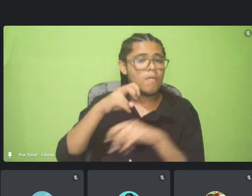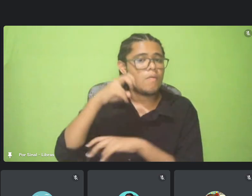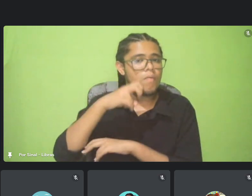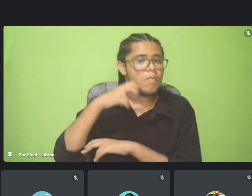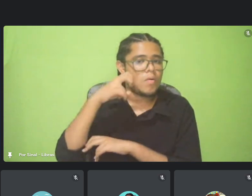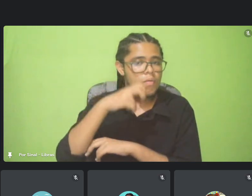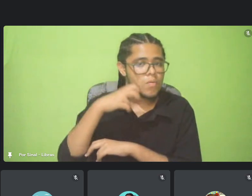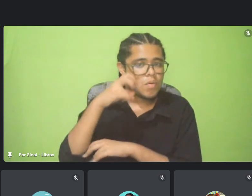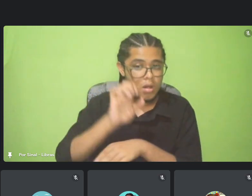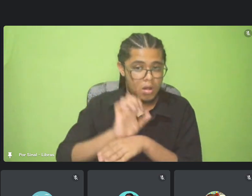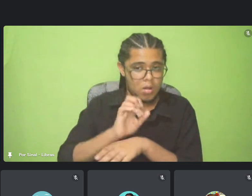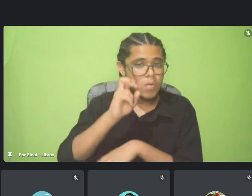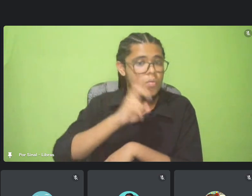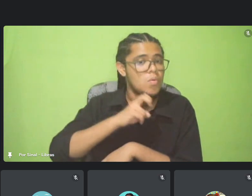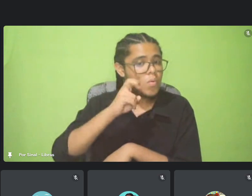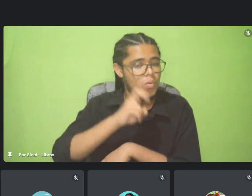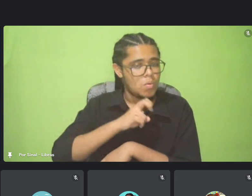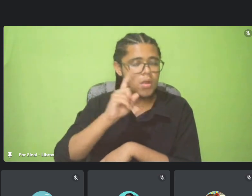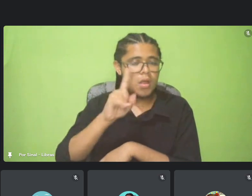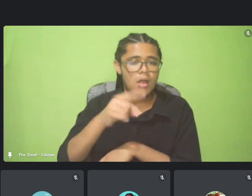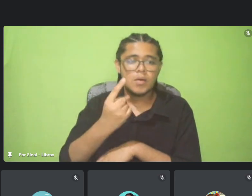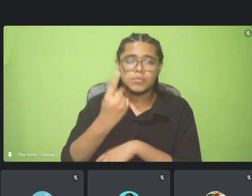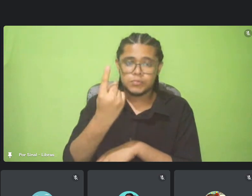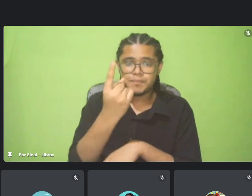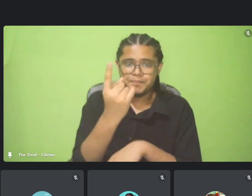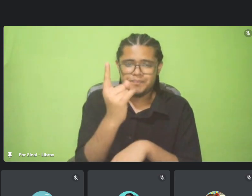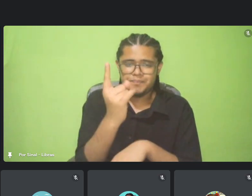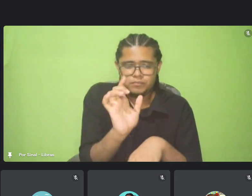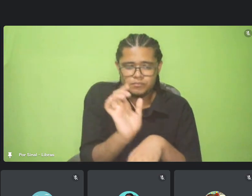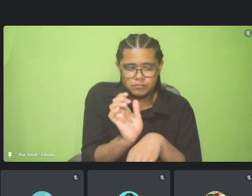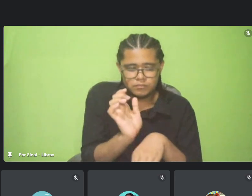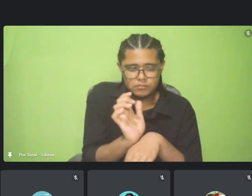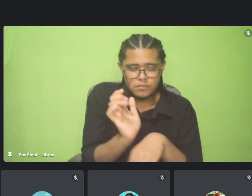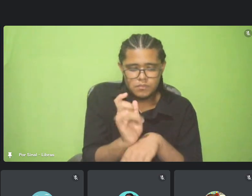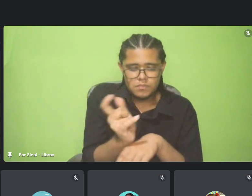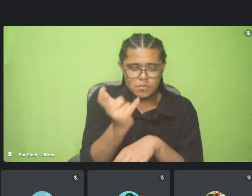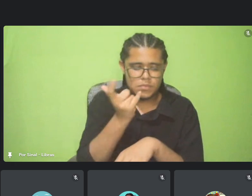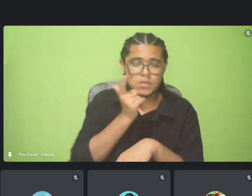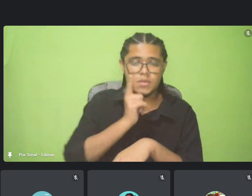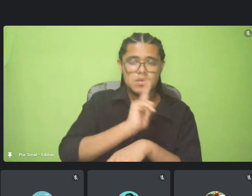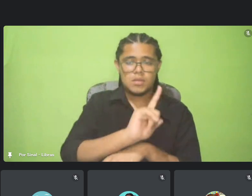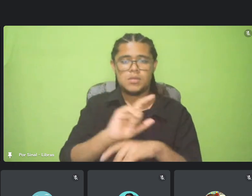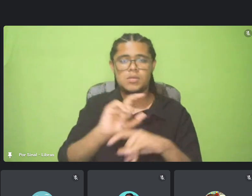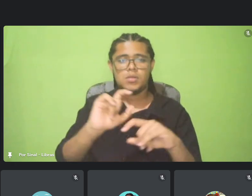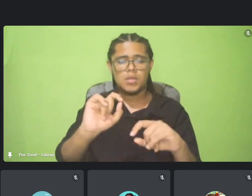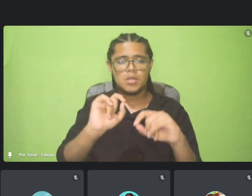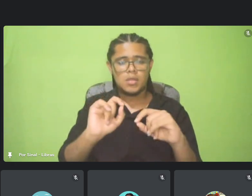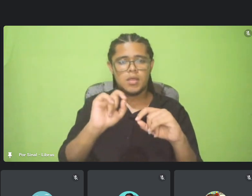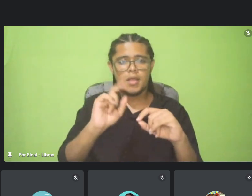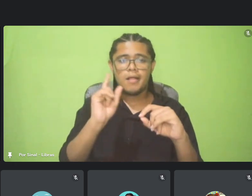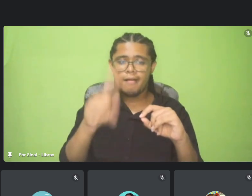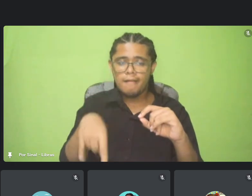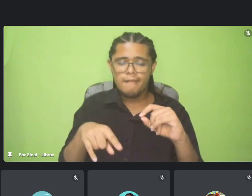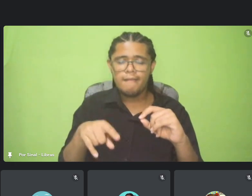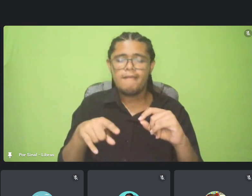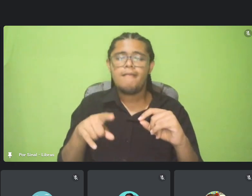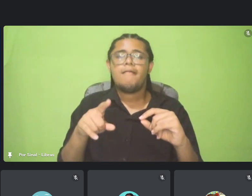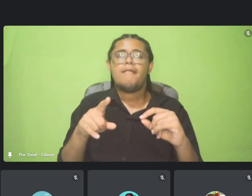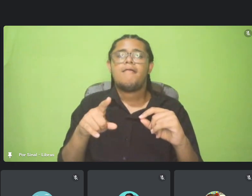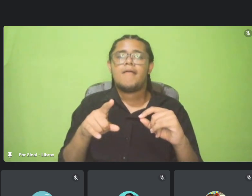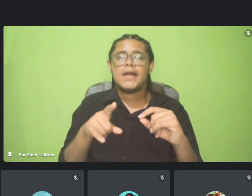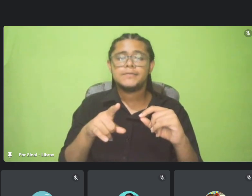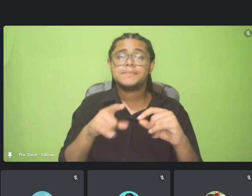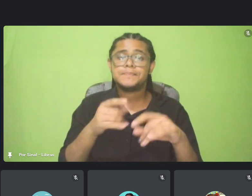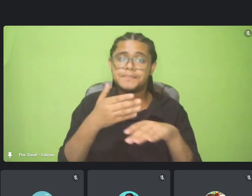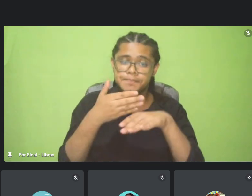estados na aplicação da lei de Altenblanc, onde conseguiu colocar minimamente inserir